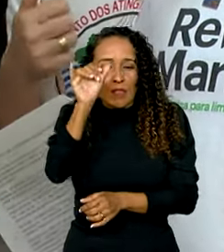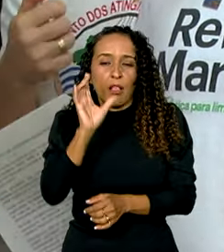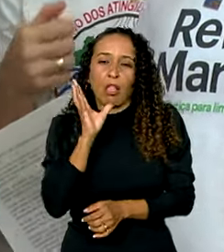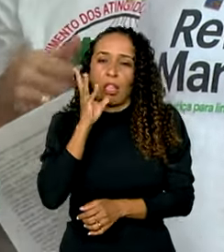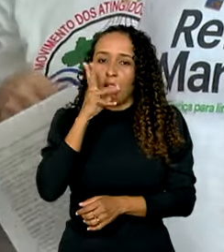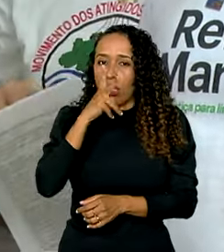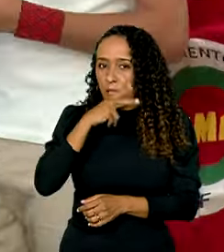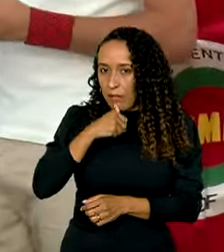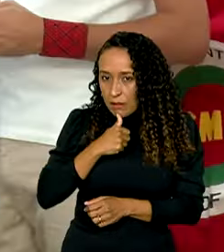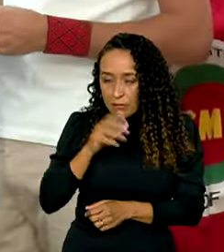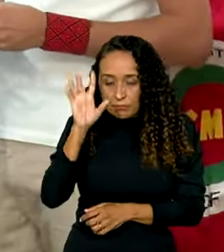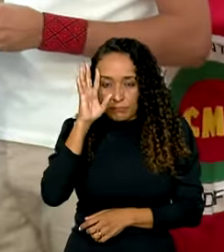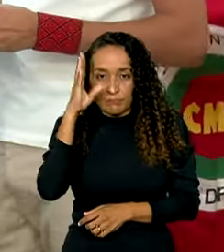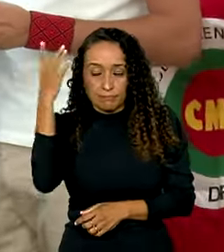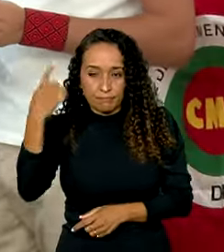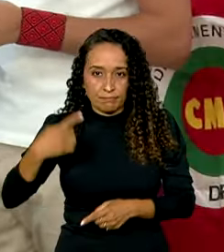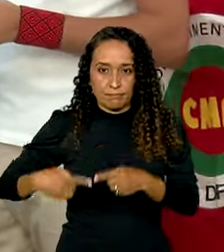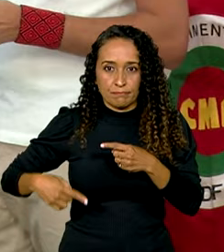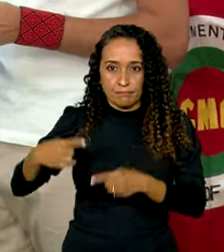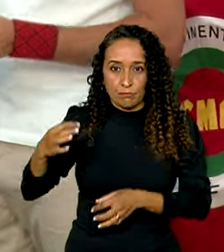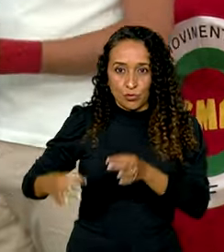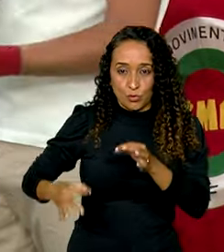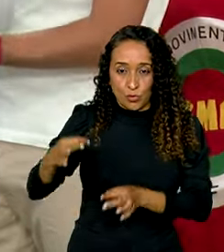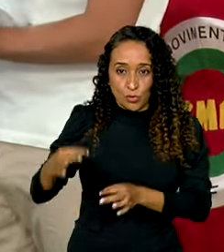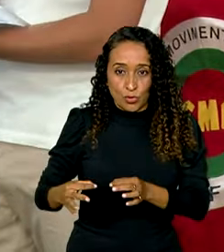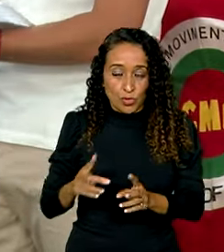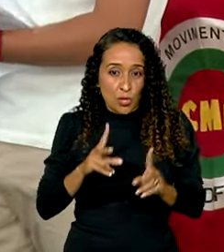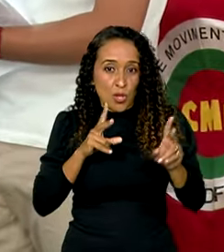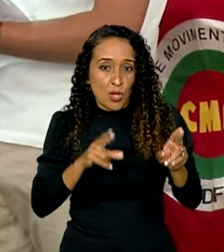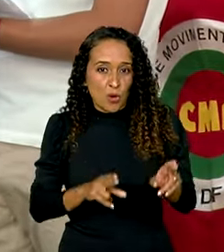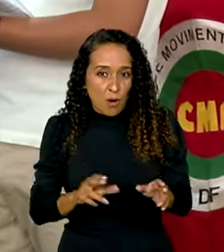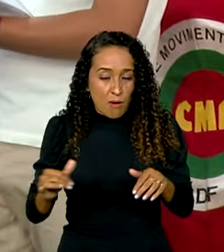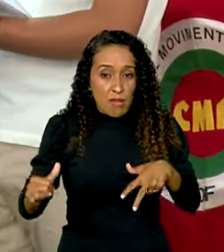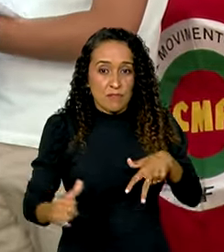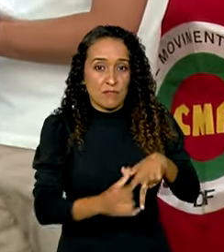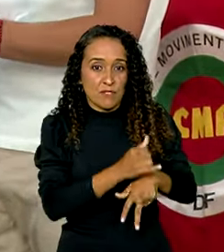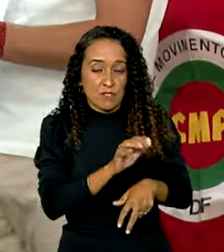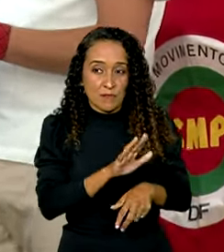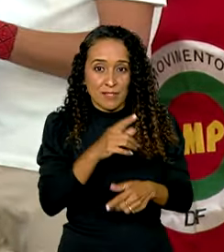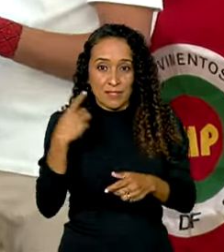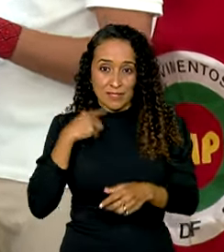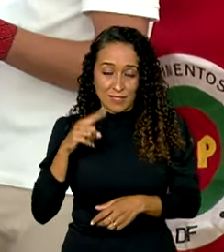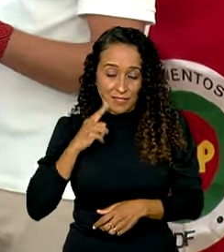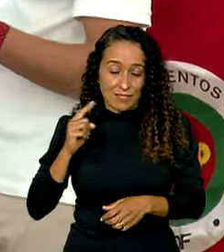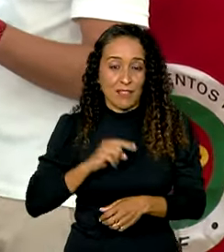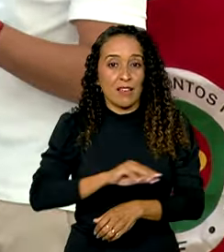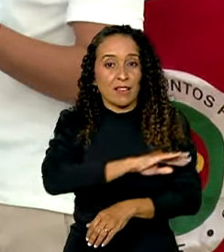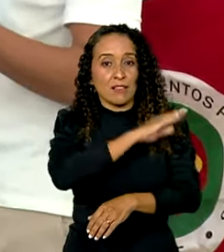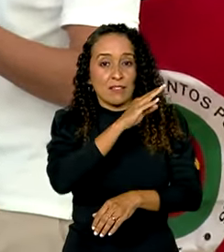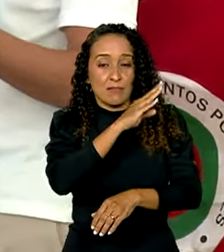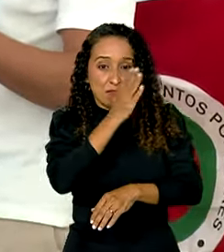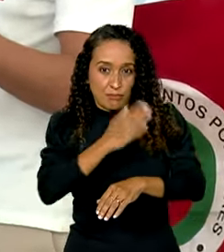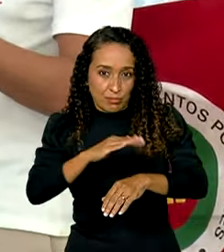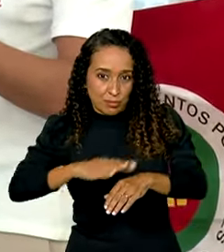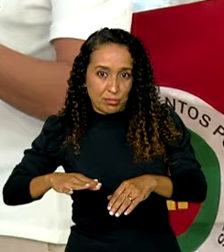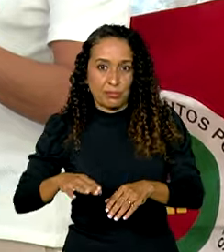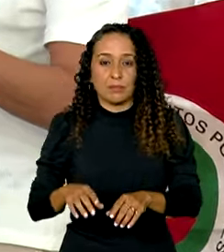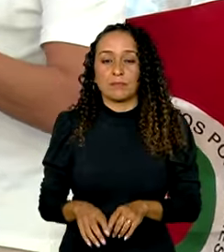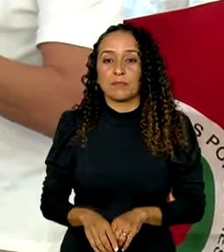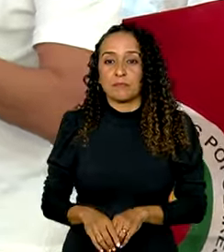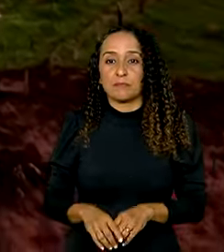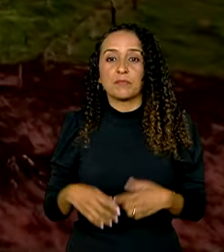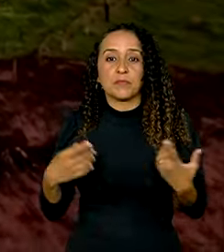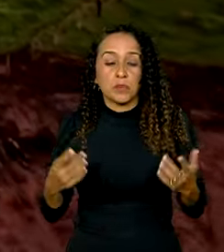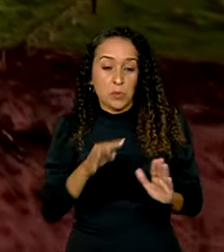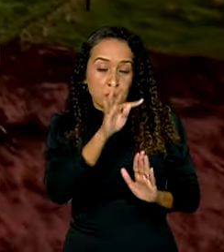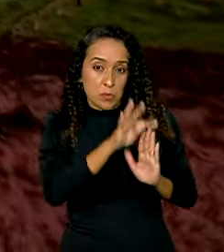demora nas decisões judiciais, como ocorreu com as vítimas das cidades mineiras de Mariana e Brumadinho. De acordo